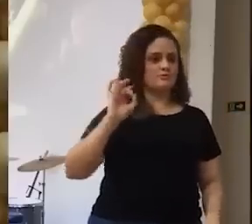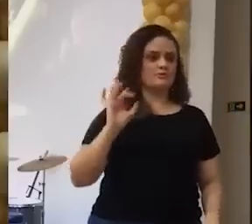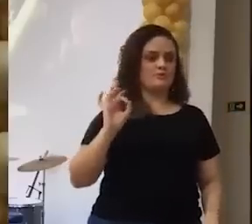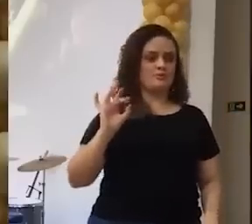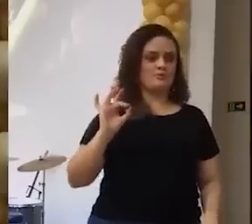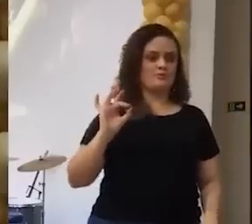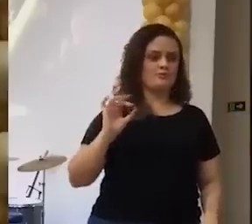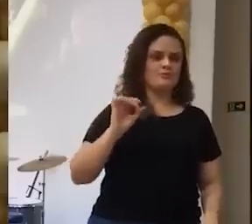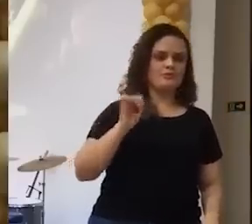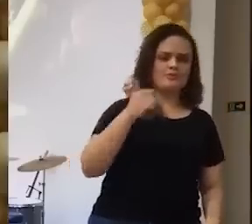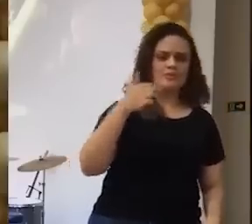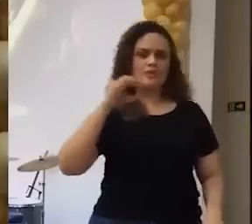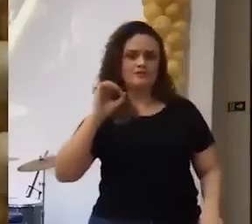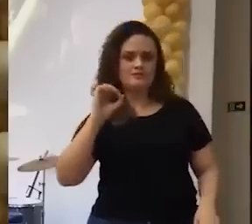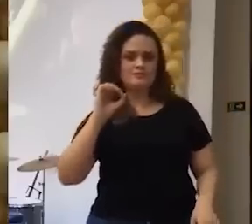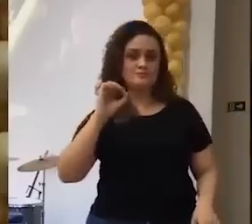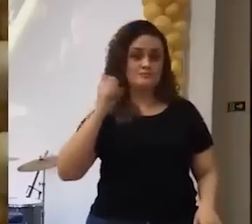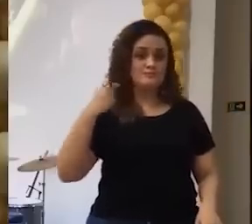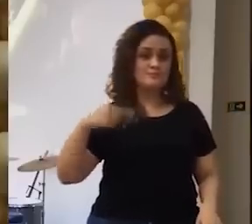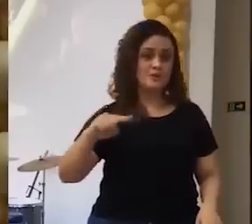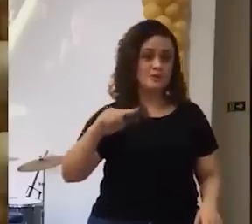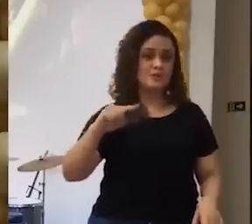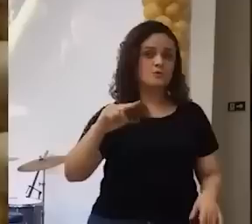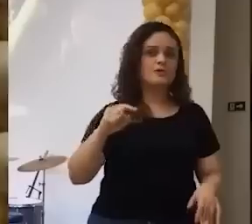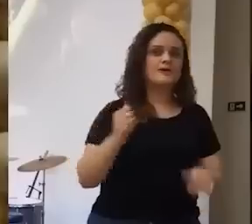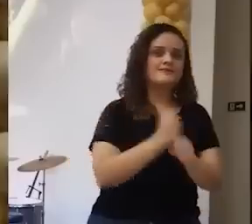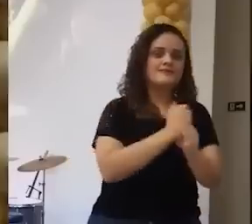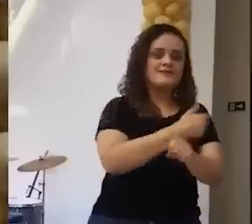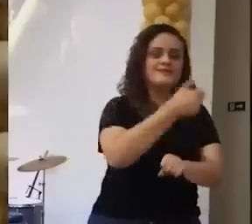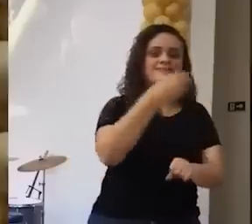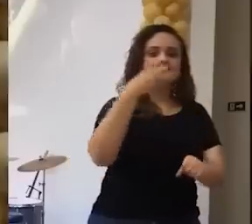10 mil talentos eram todos os impostos da nação durante 13 anos.